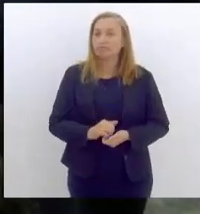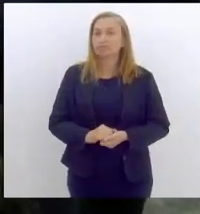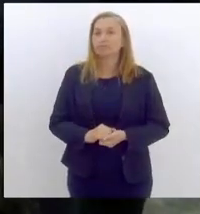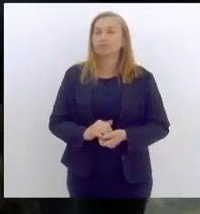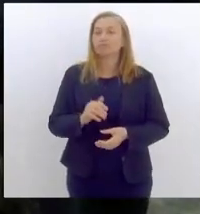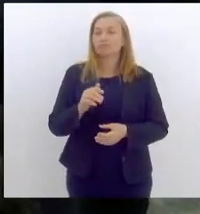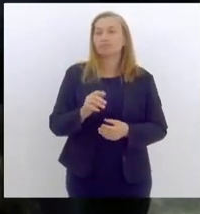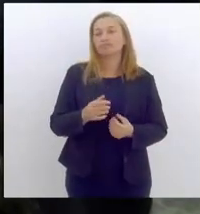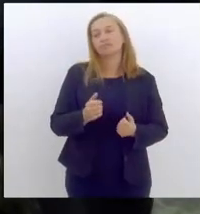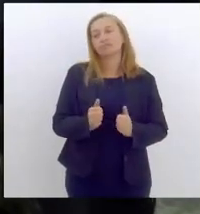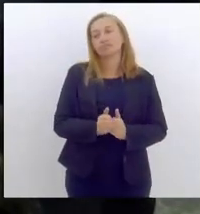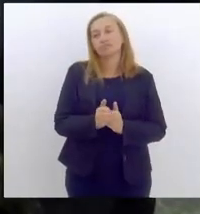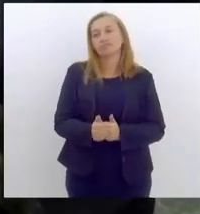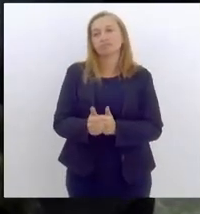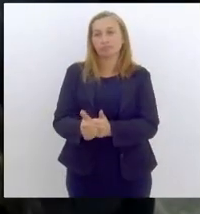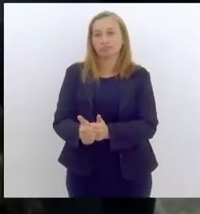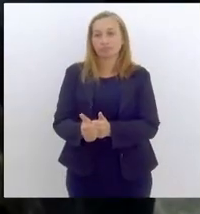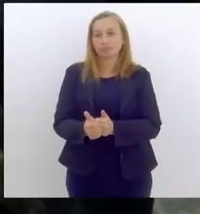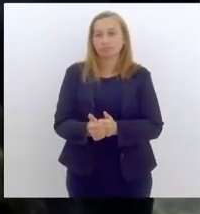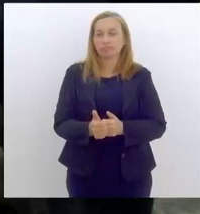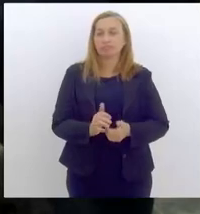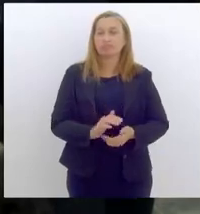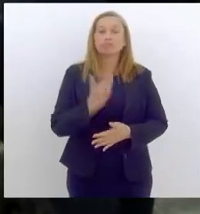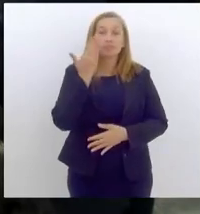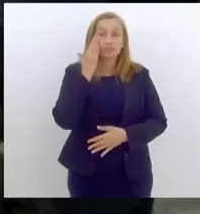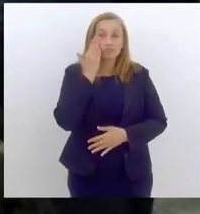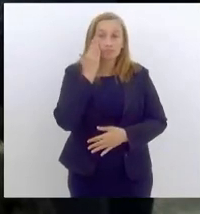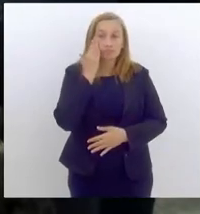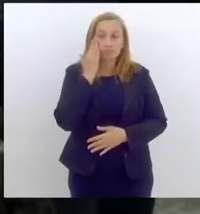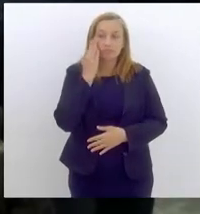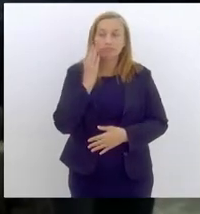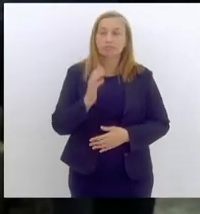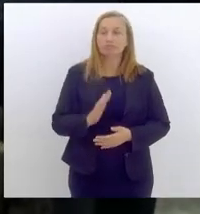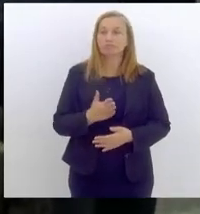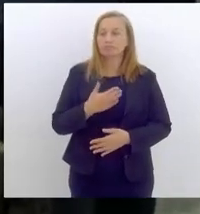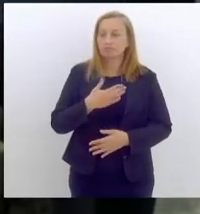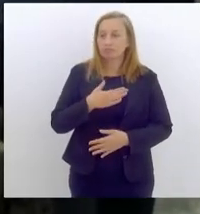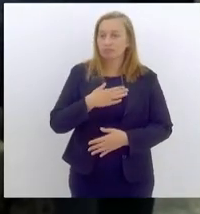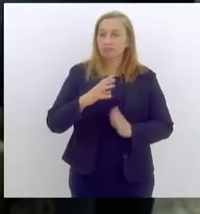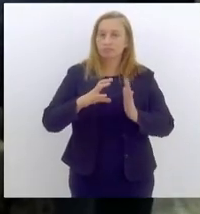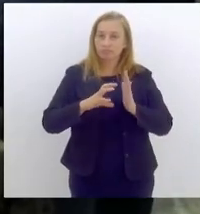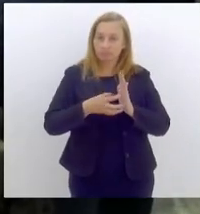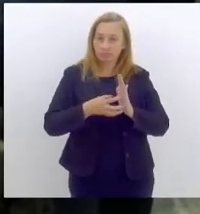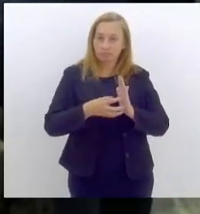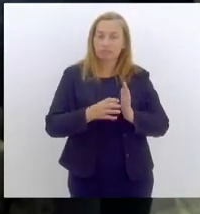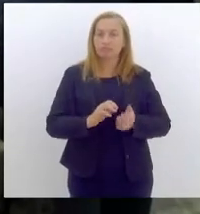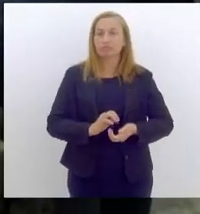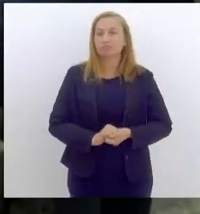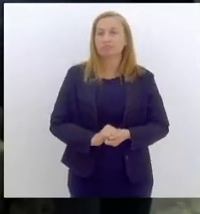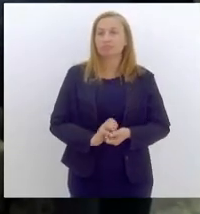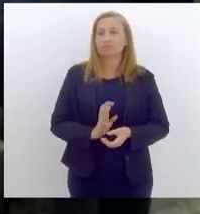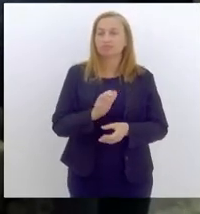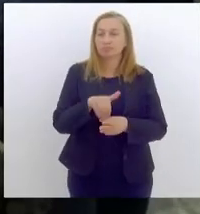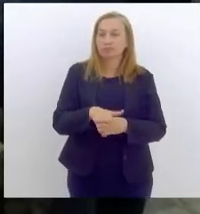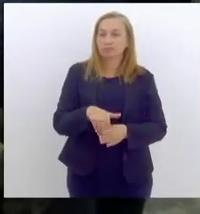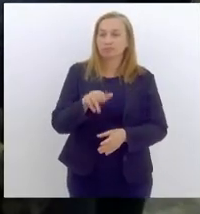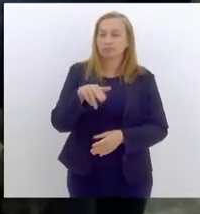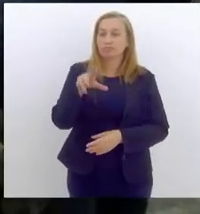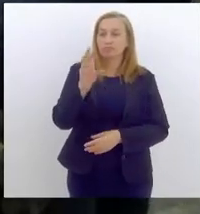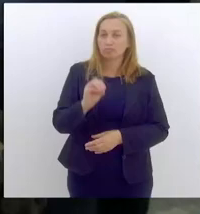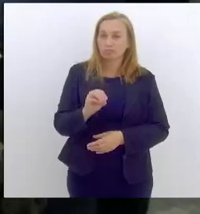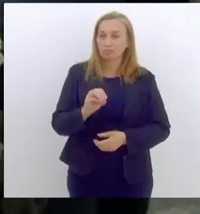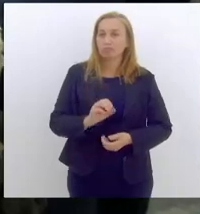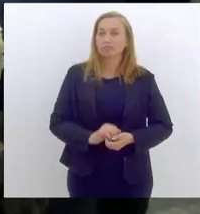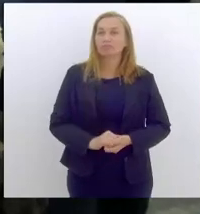seguir aquele que foi o entendimento da maioria do meu partido. Eu vou votar pela